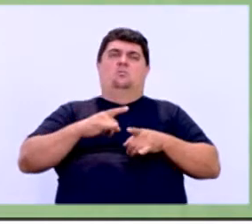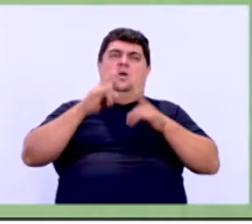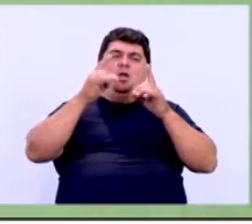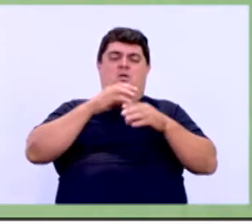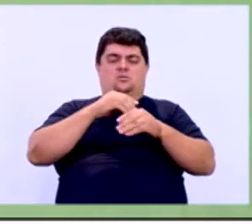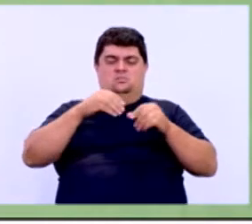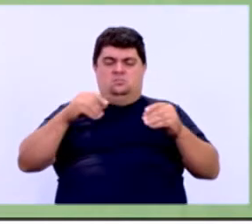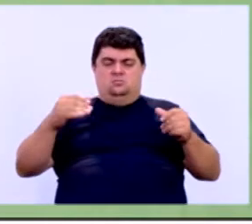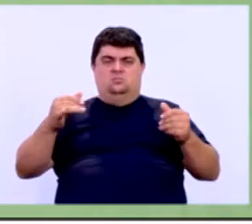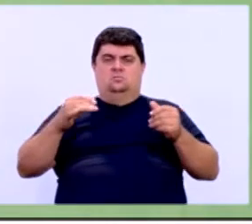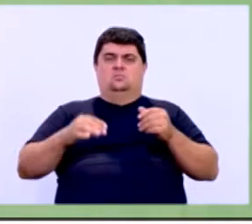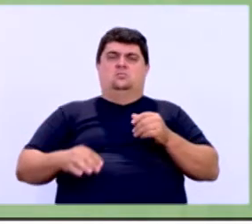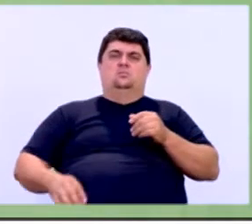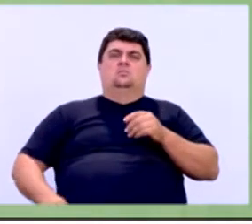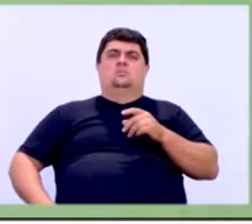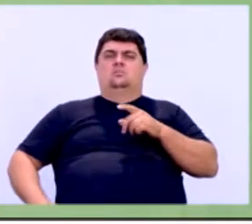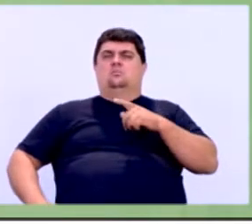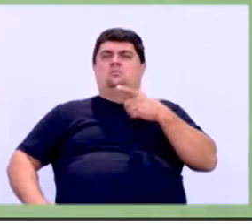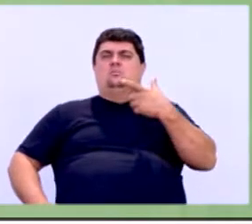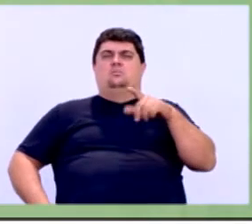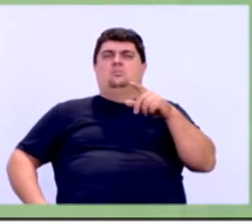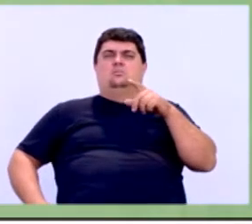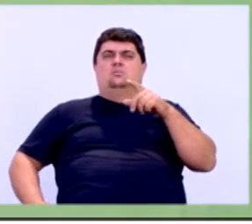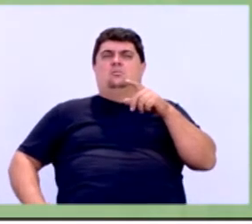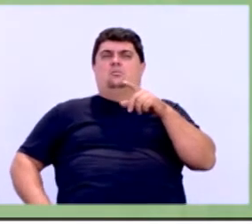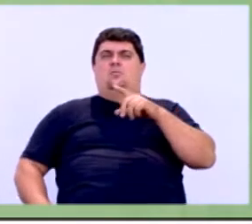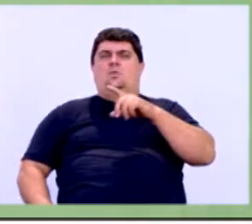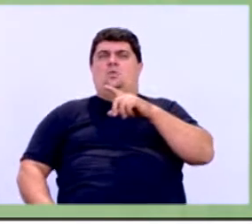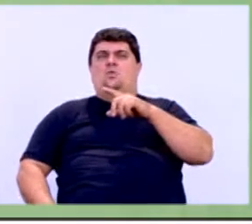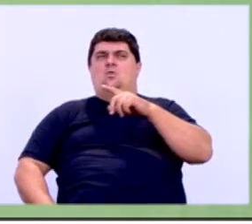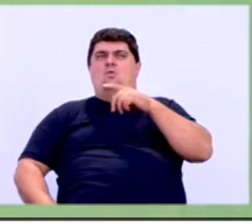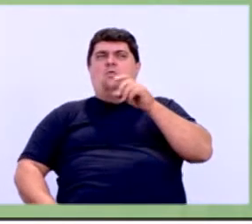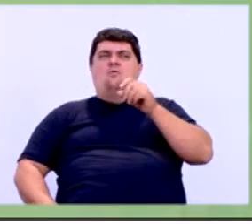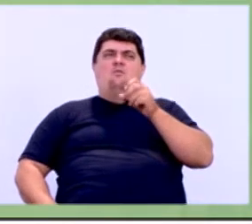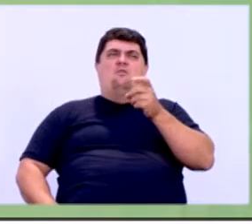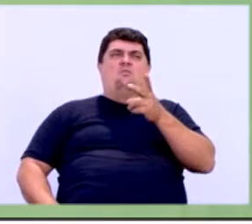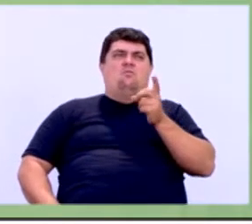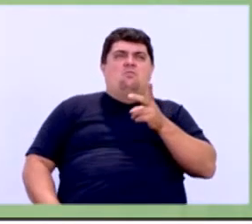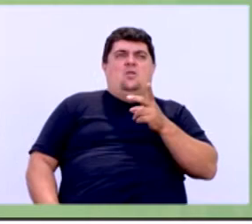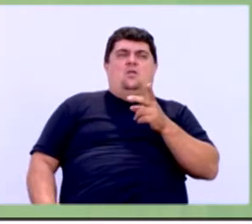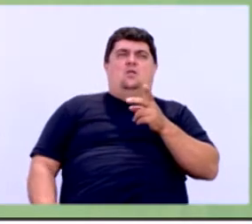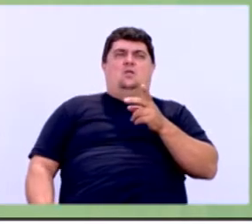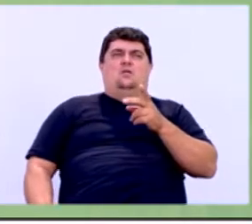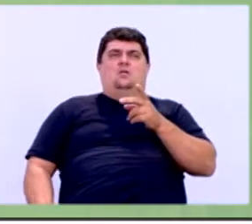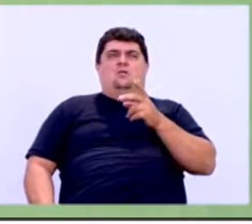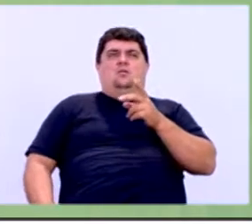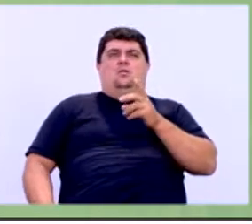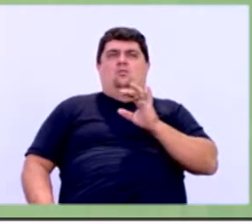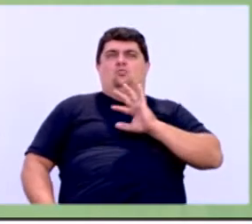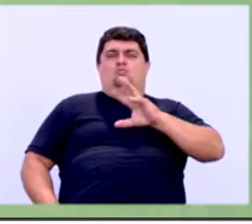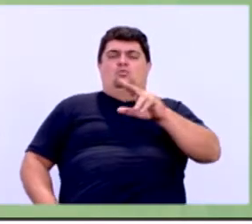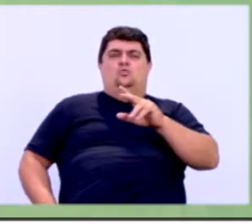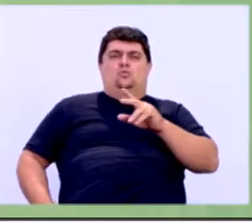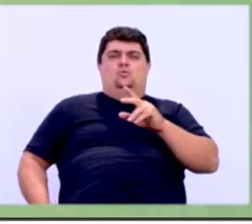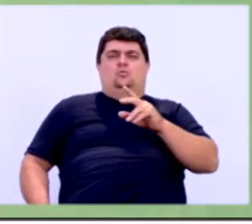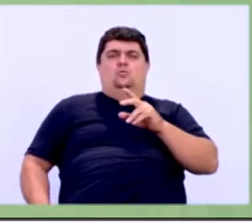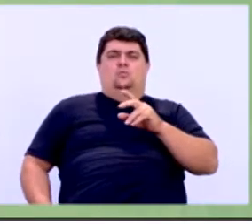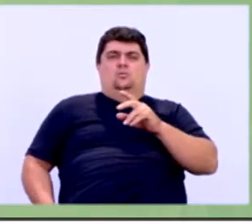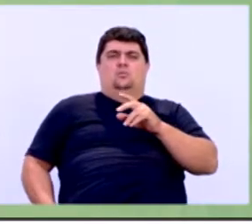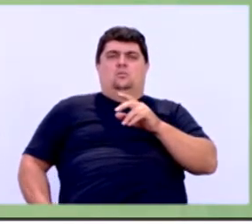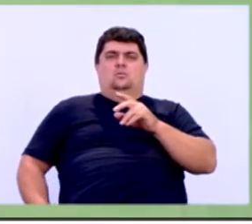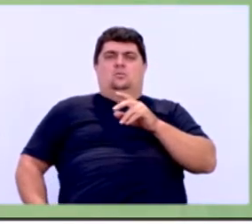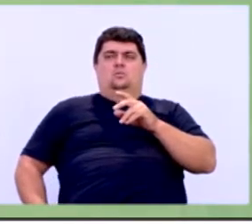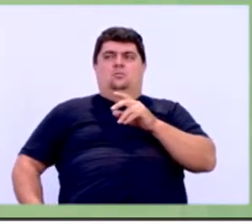que quando a empresa utiliza de vendas aí de equipamentos, de máquinas, do ativo, né, para poder levantar